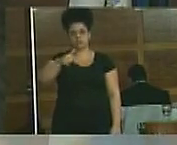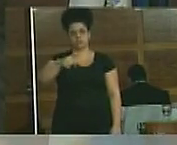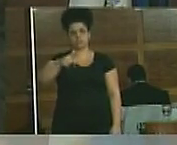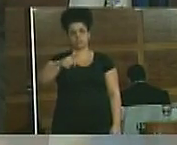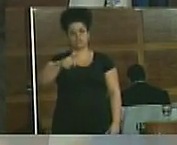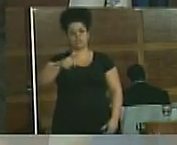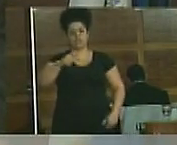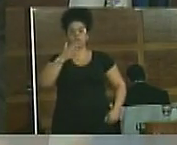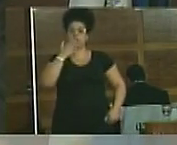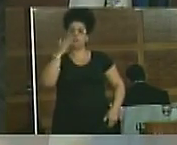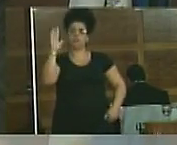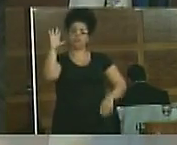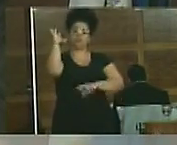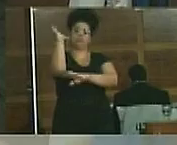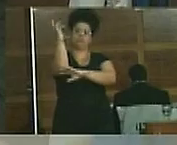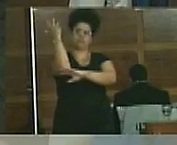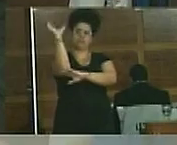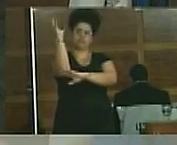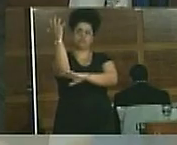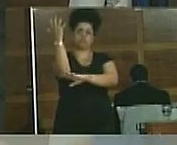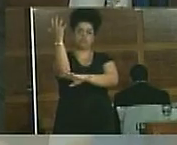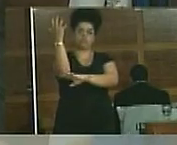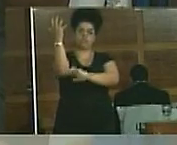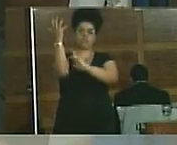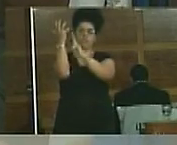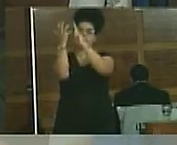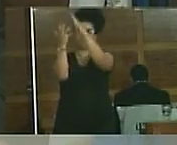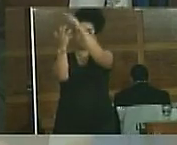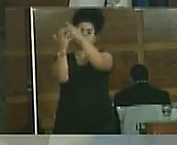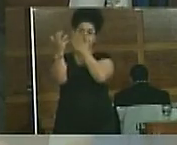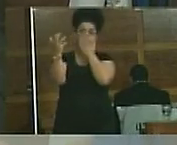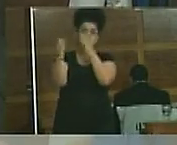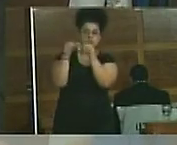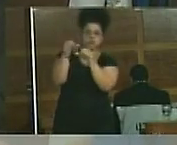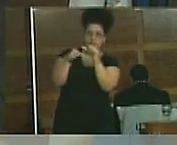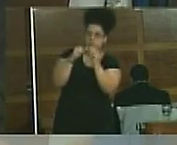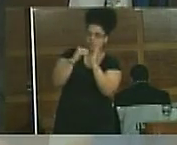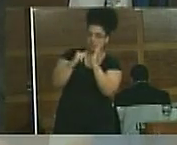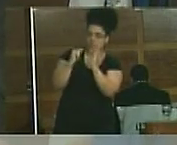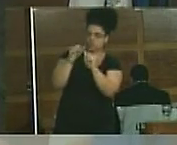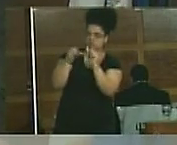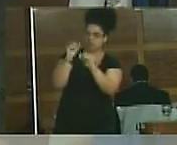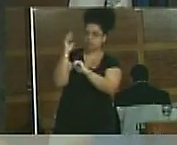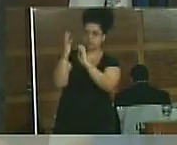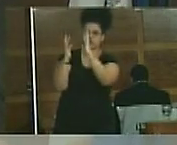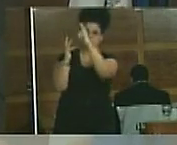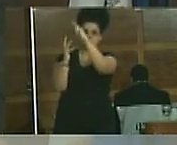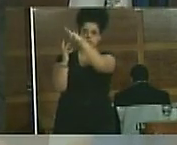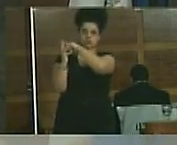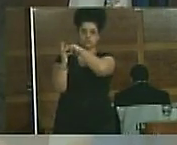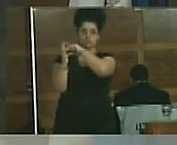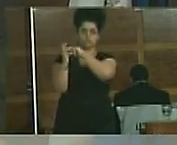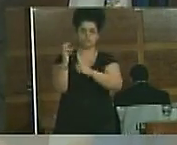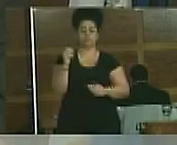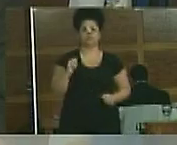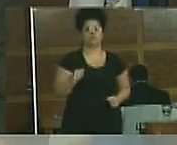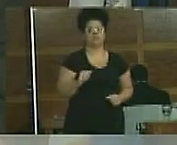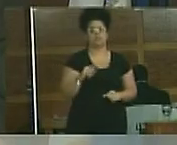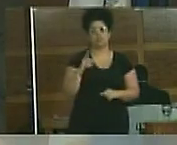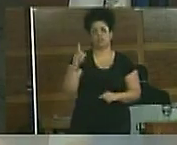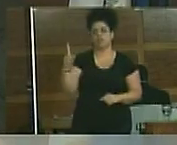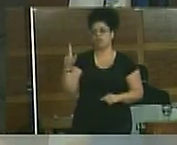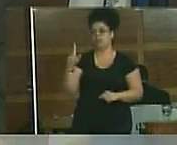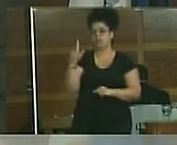uma poda de árvore ali, que está botando em risco aquela comunidade, aquela localidade ali, do posto de